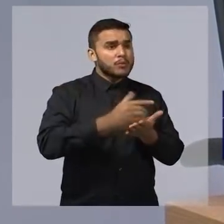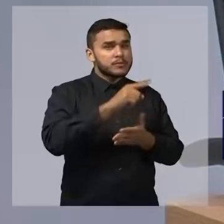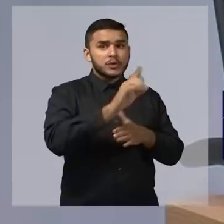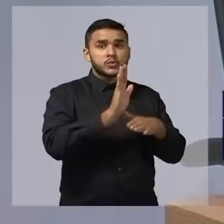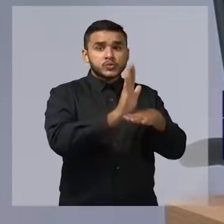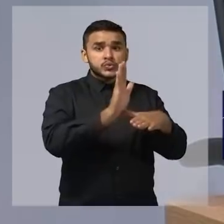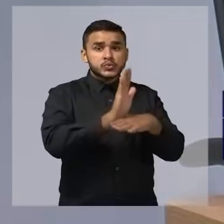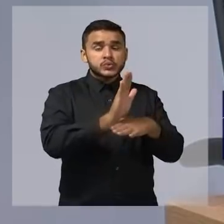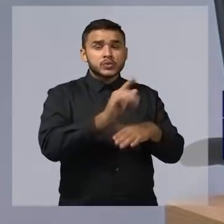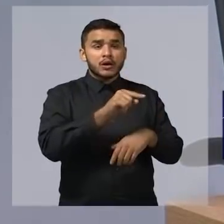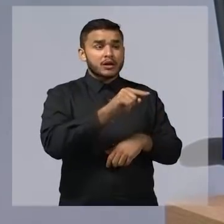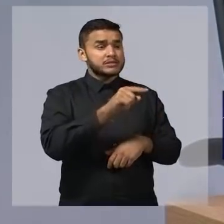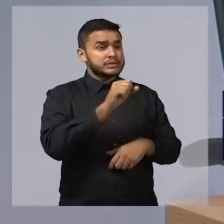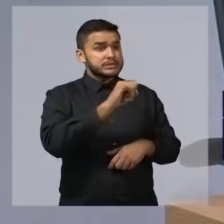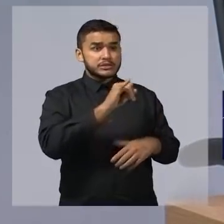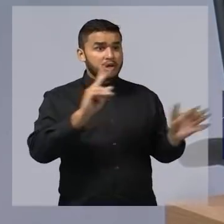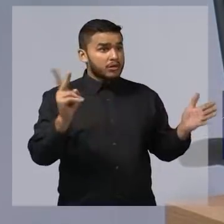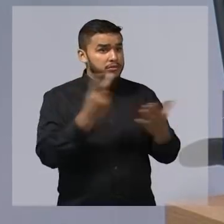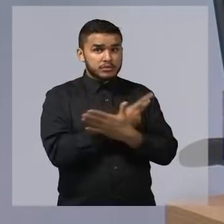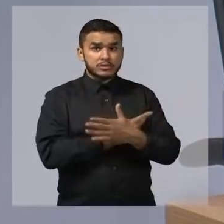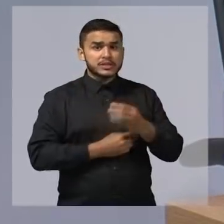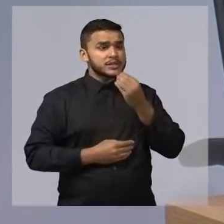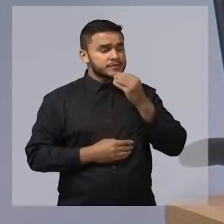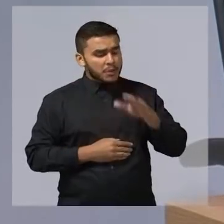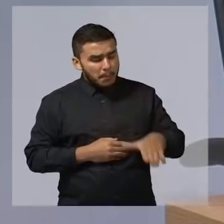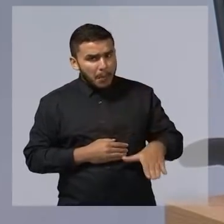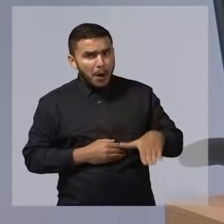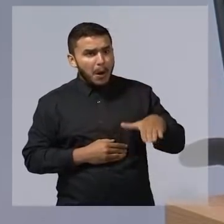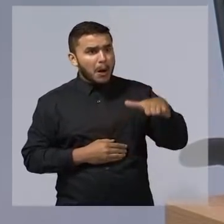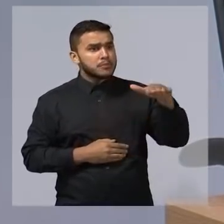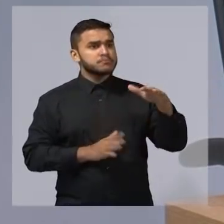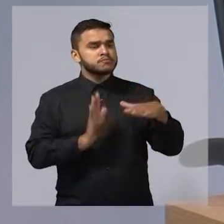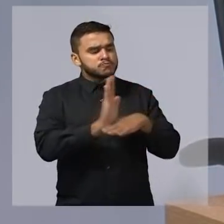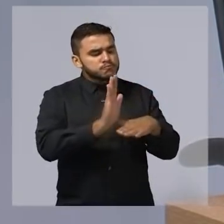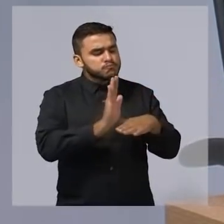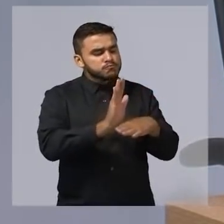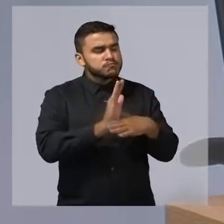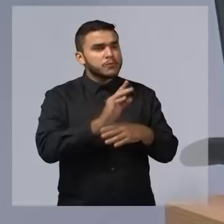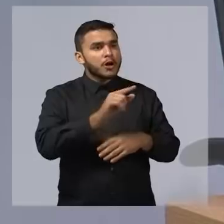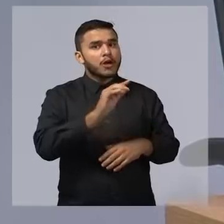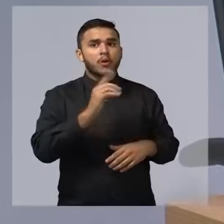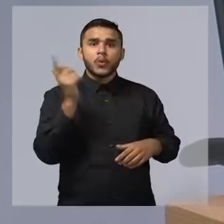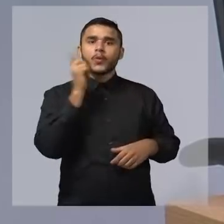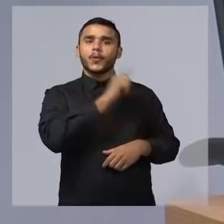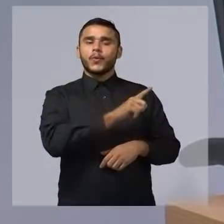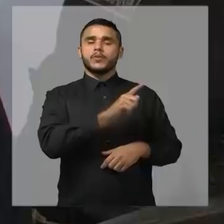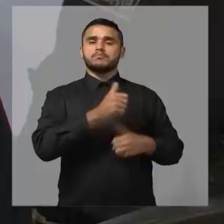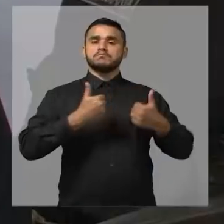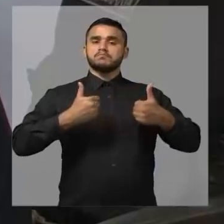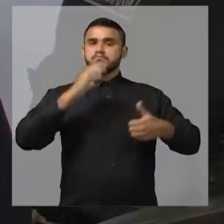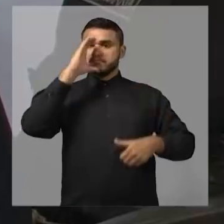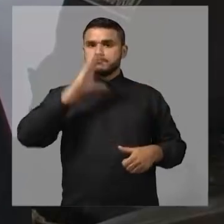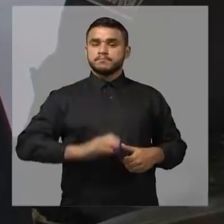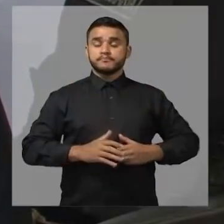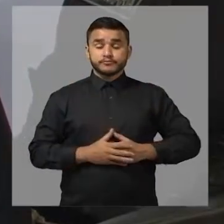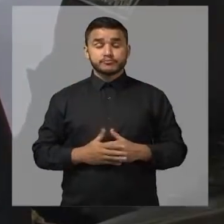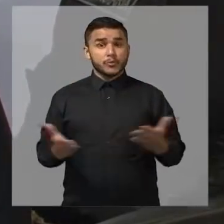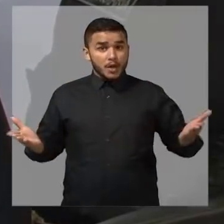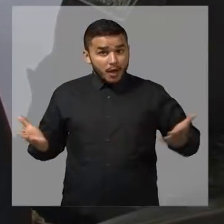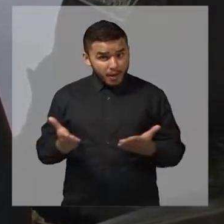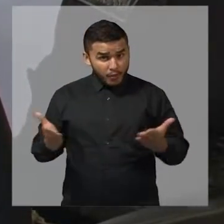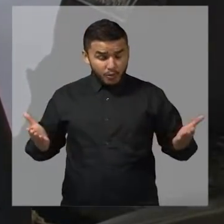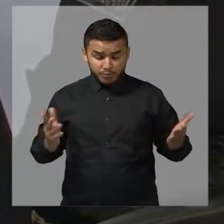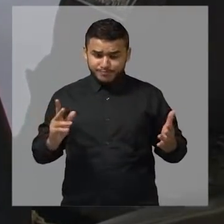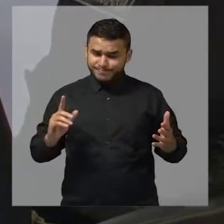já está sob a tutela do Estado, o que nós estamos fazendo? Nós queremos dar conhecimento para ele, ou seja, ensino, sala de